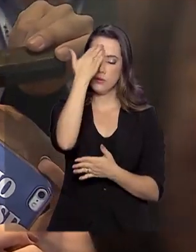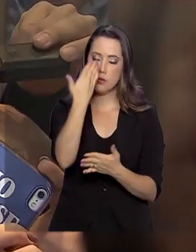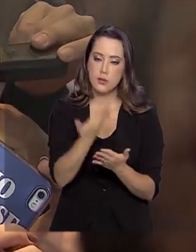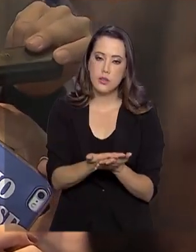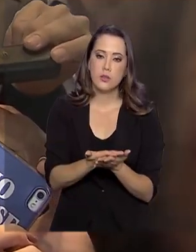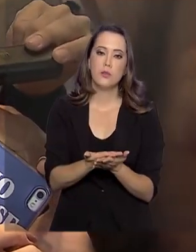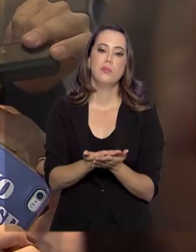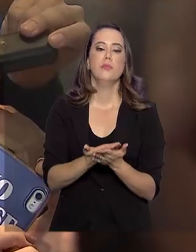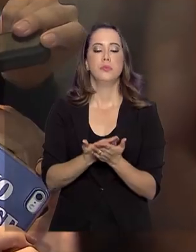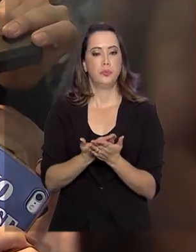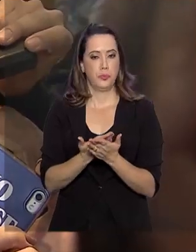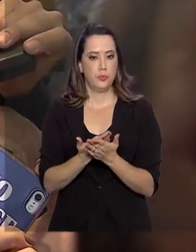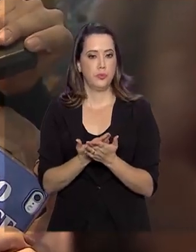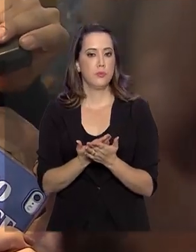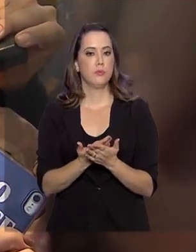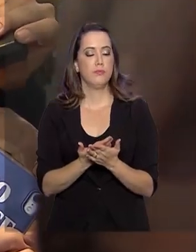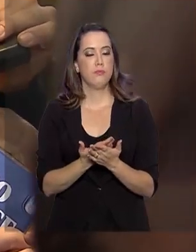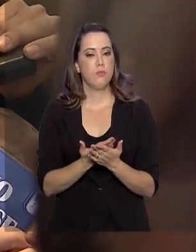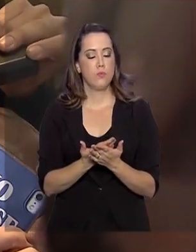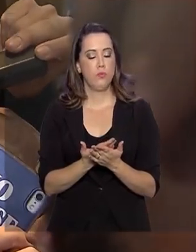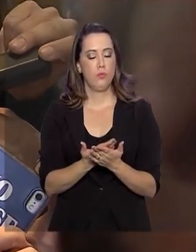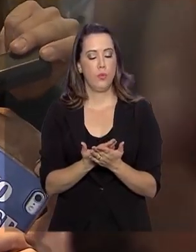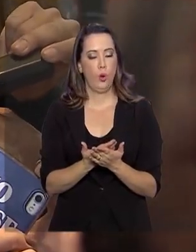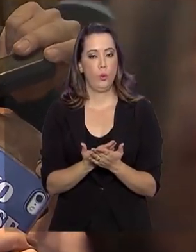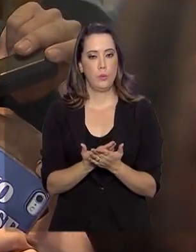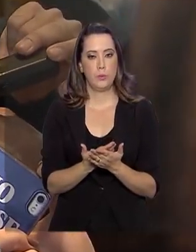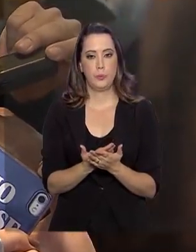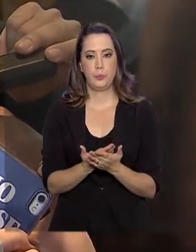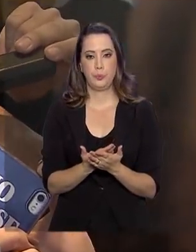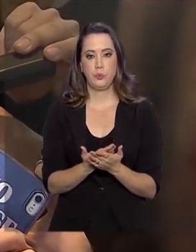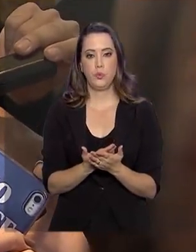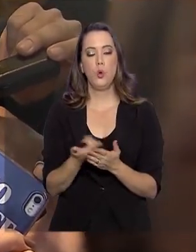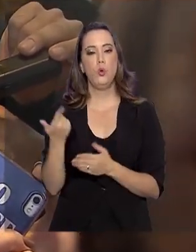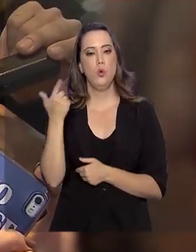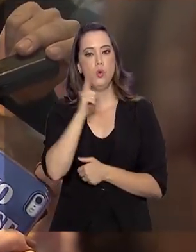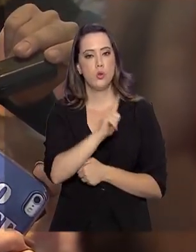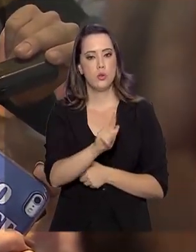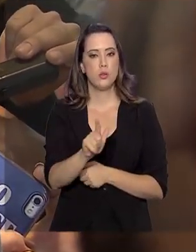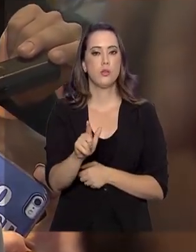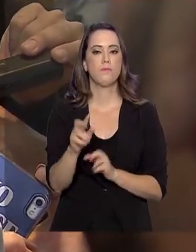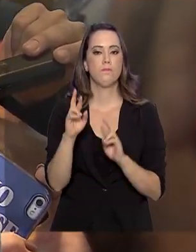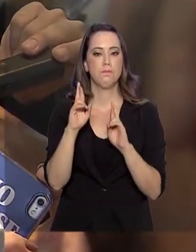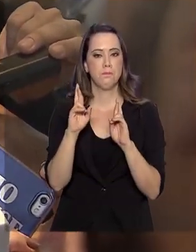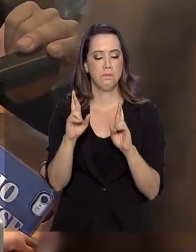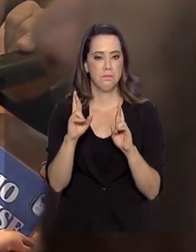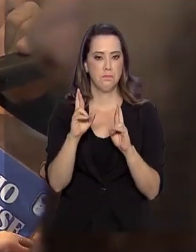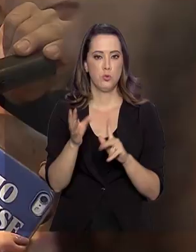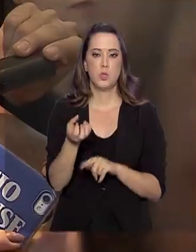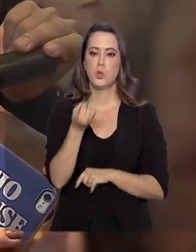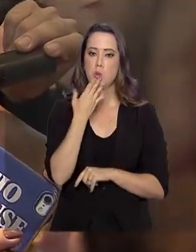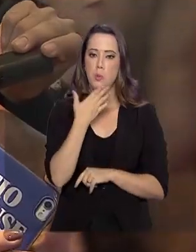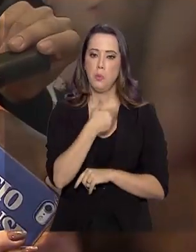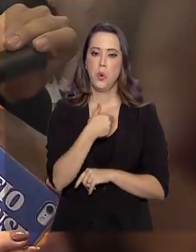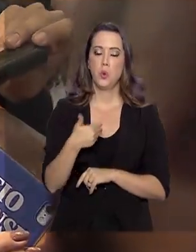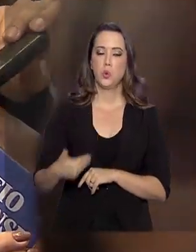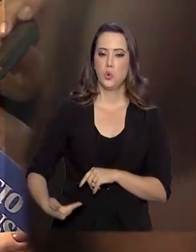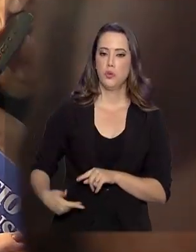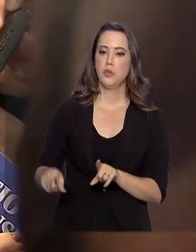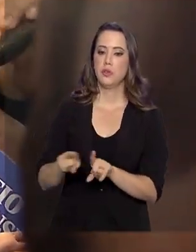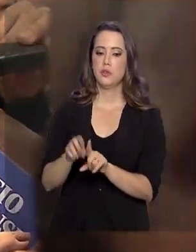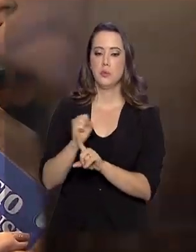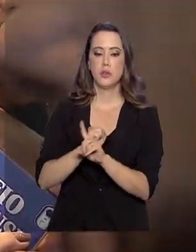é venha a alcançar as expectativas do governo e da sociedade